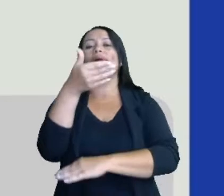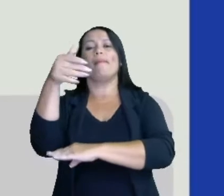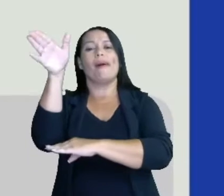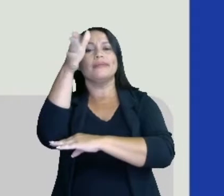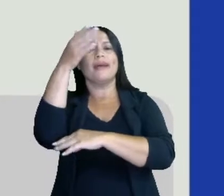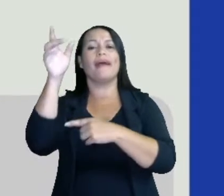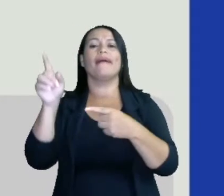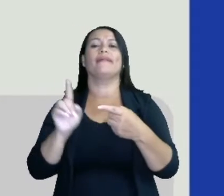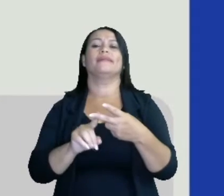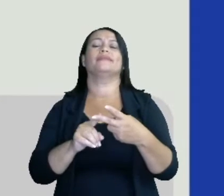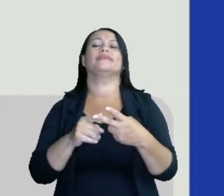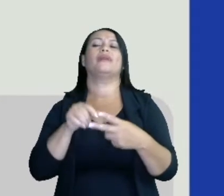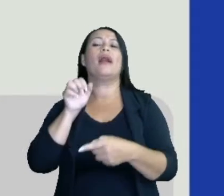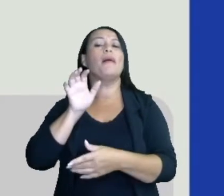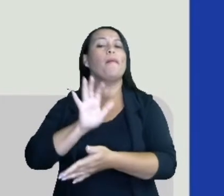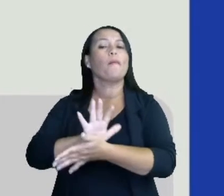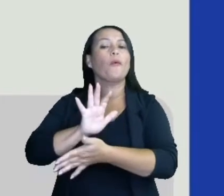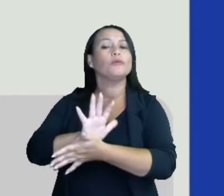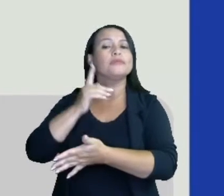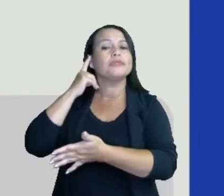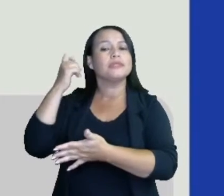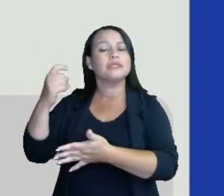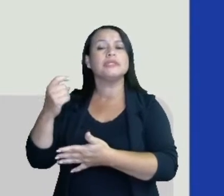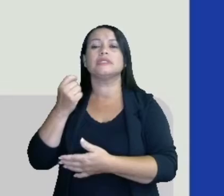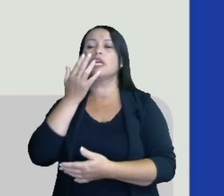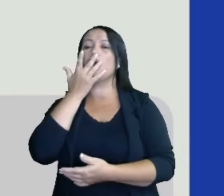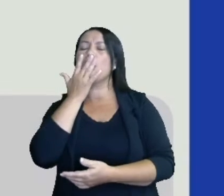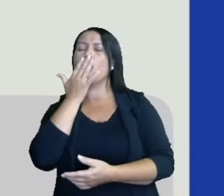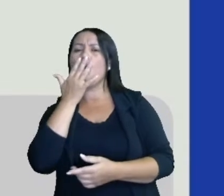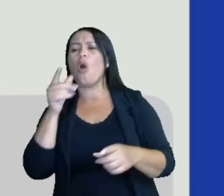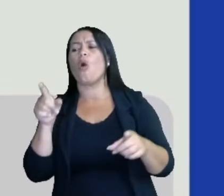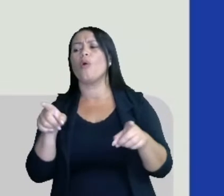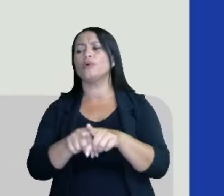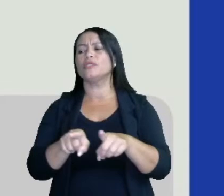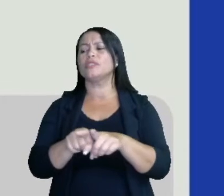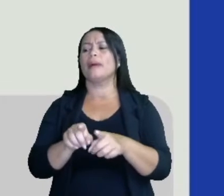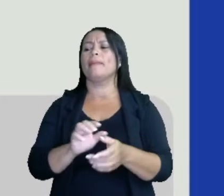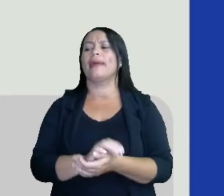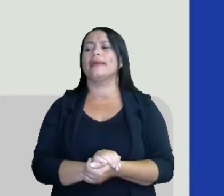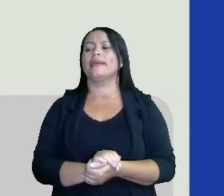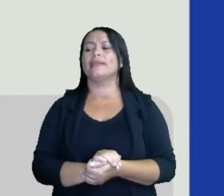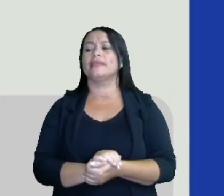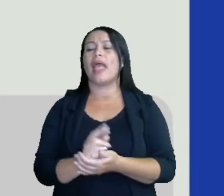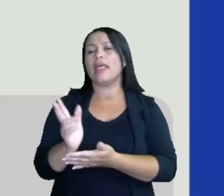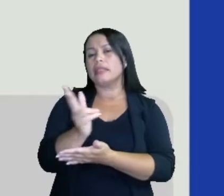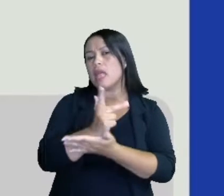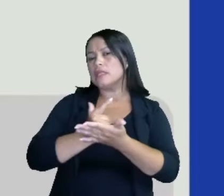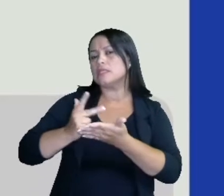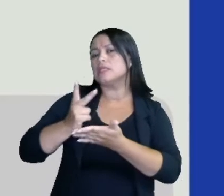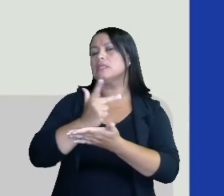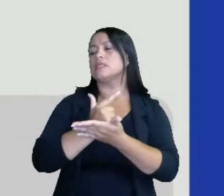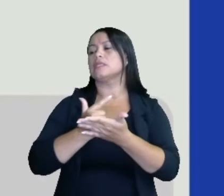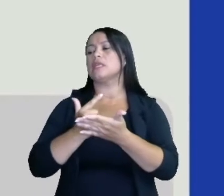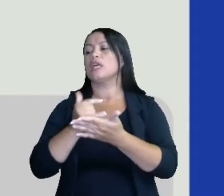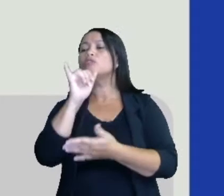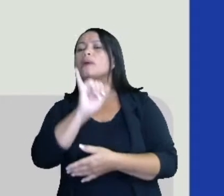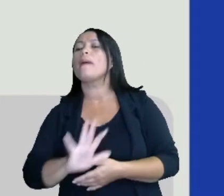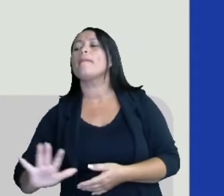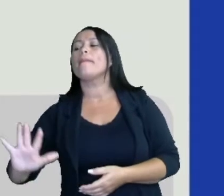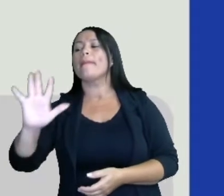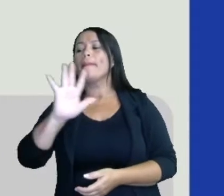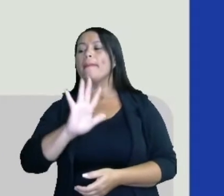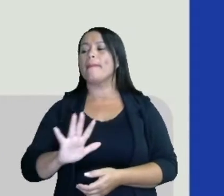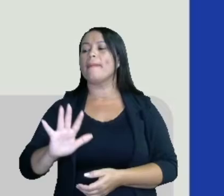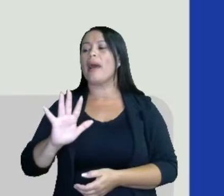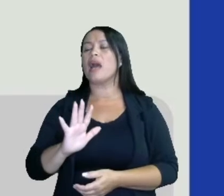bandeiras, em buzinas, em cores, como nós vimos no semáforo, desenhos,